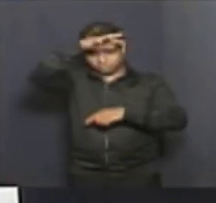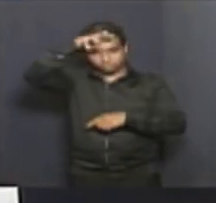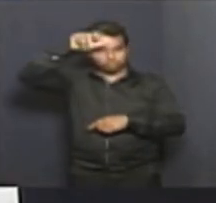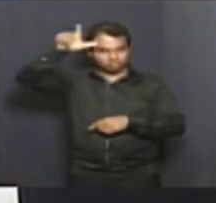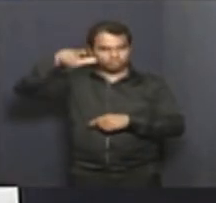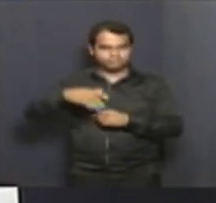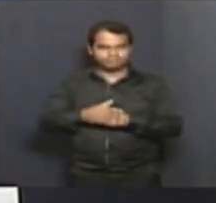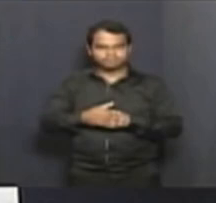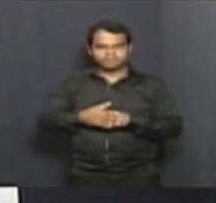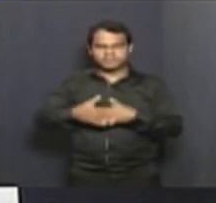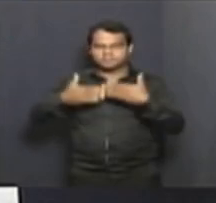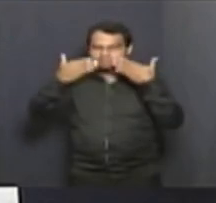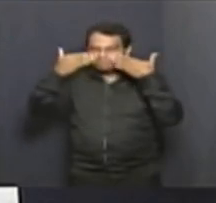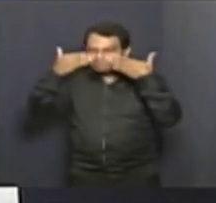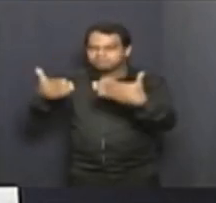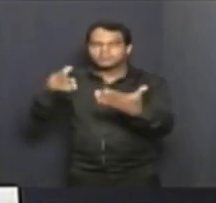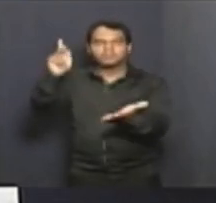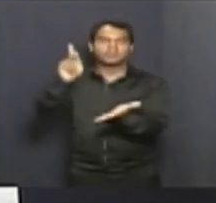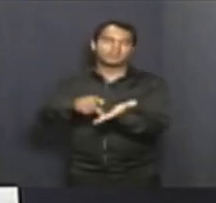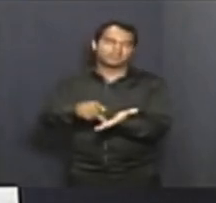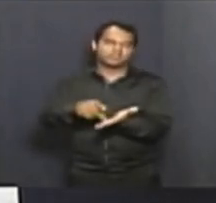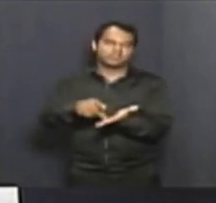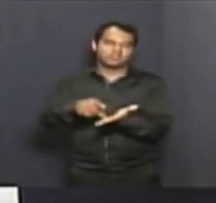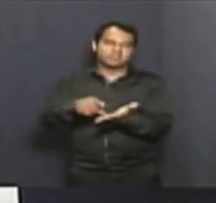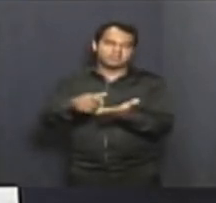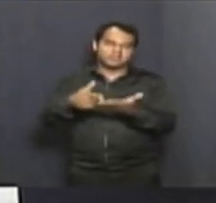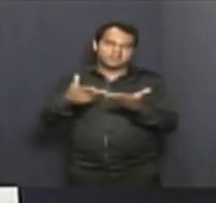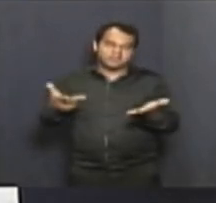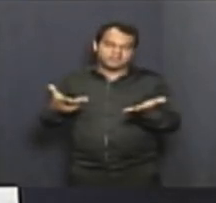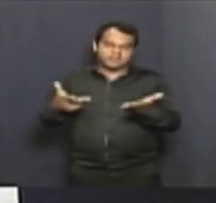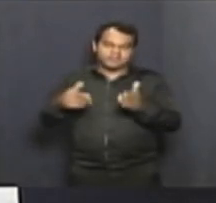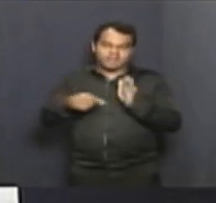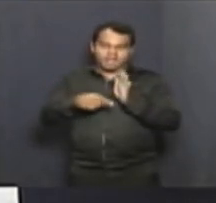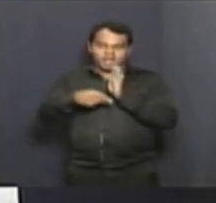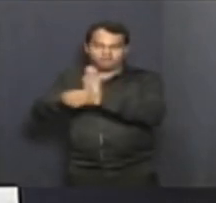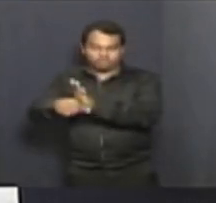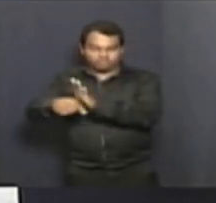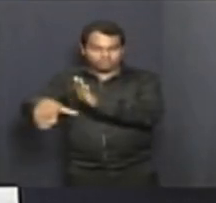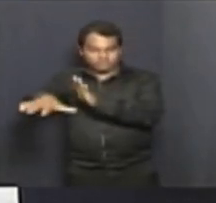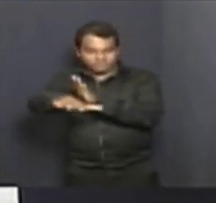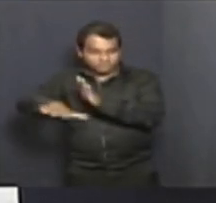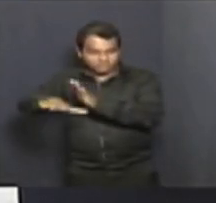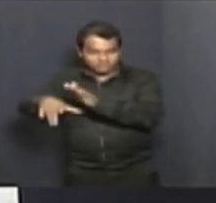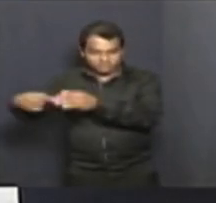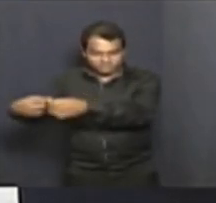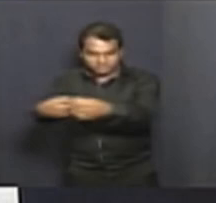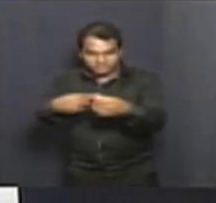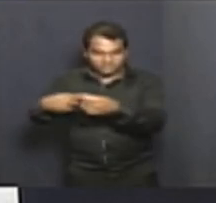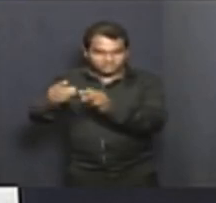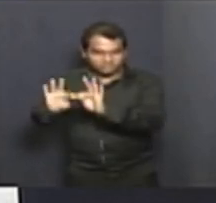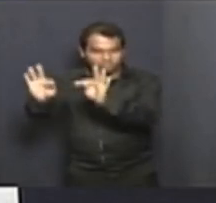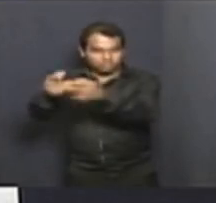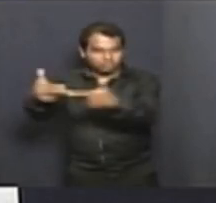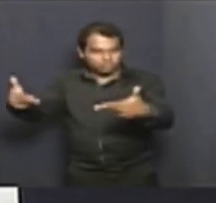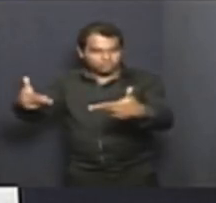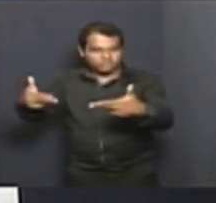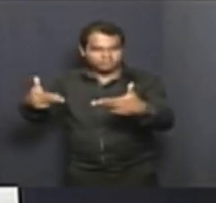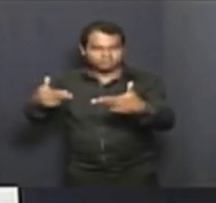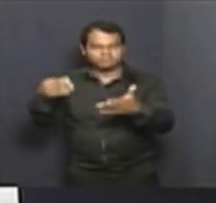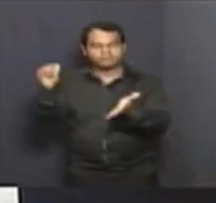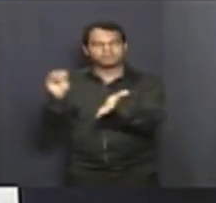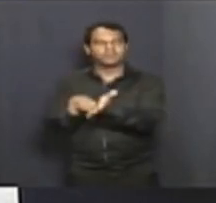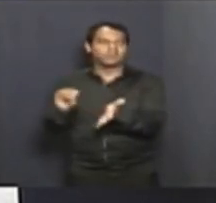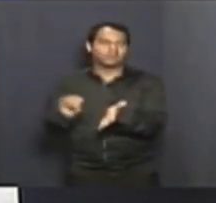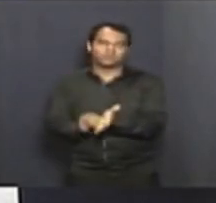efetivamente que a regionalização infelizmente ainda não saiu do papel nós precisamos nesse processo de